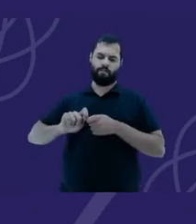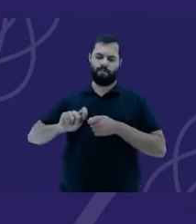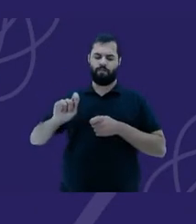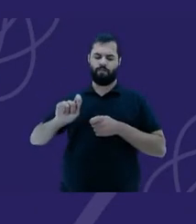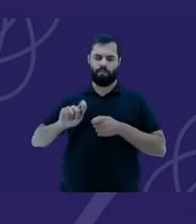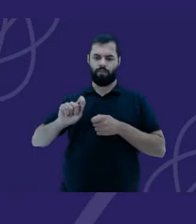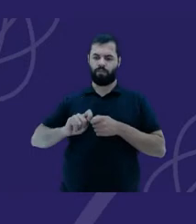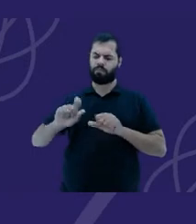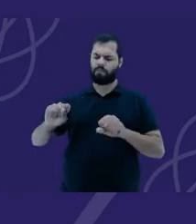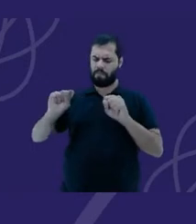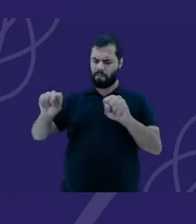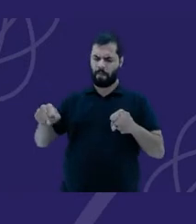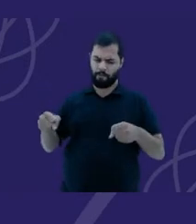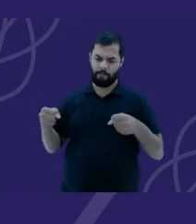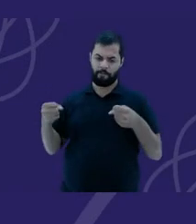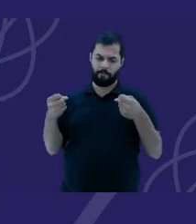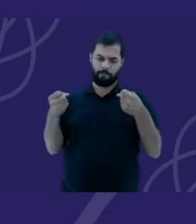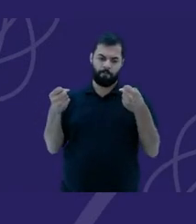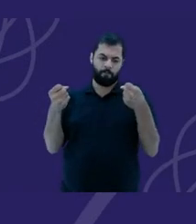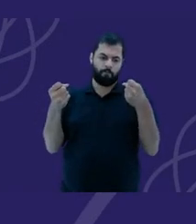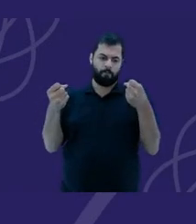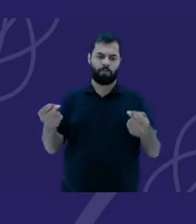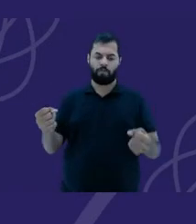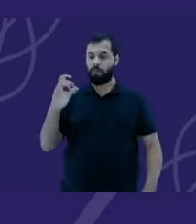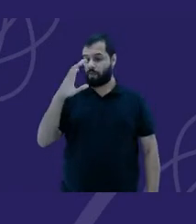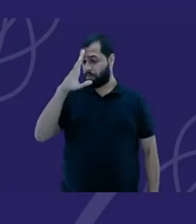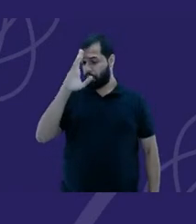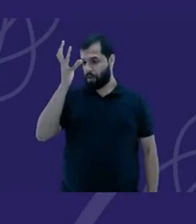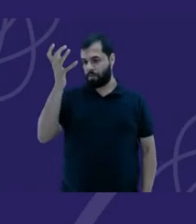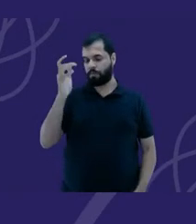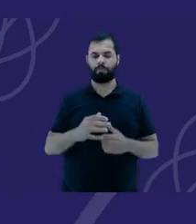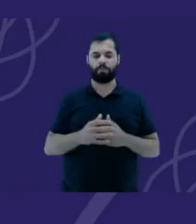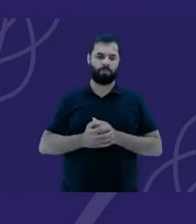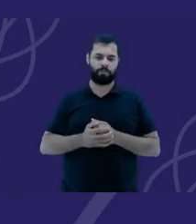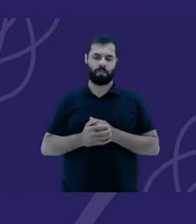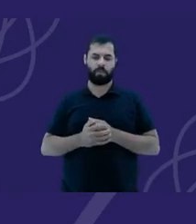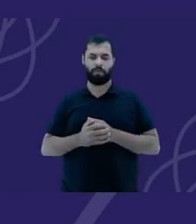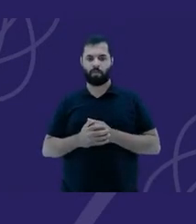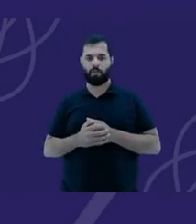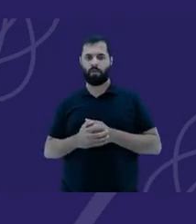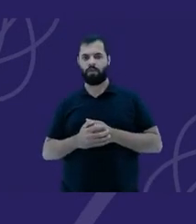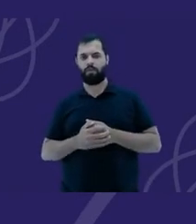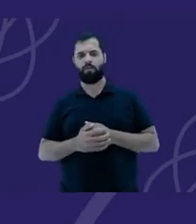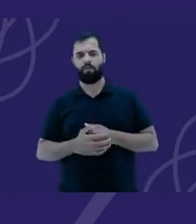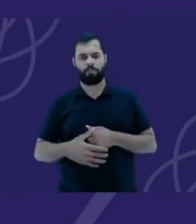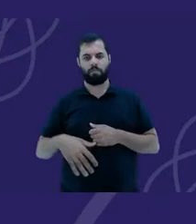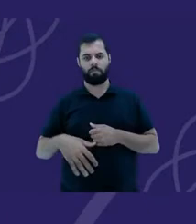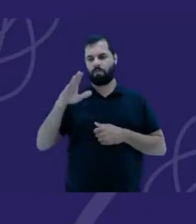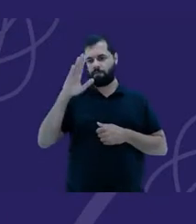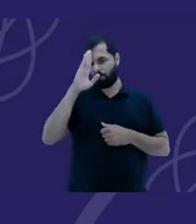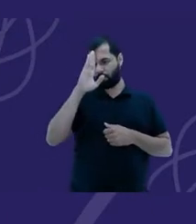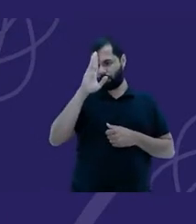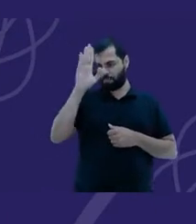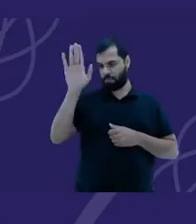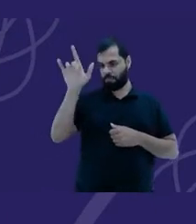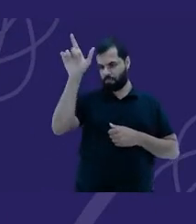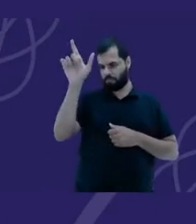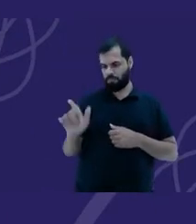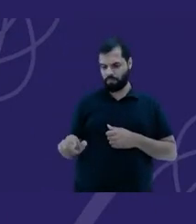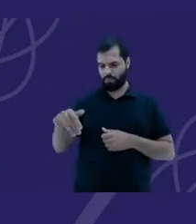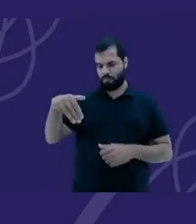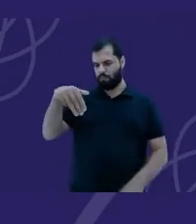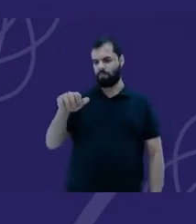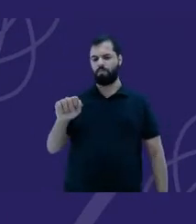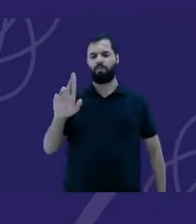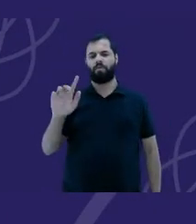se empenharam, né, em resolver, principalmente a cientista, né, a médica Margarete